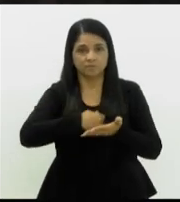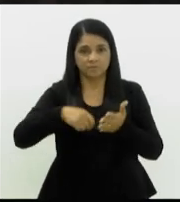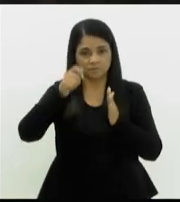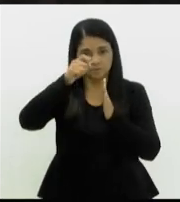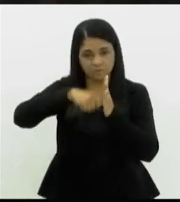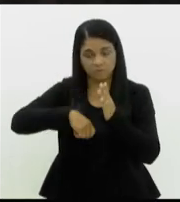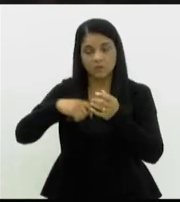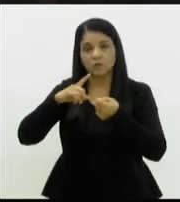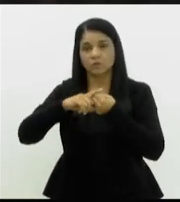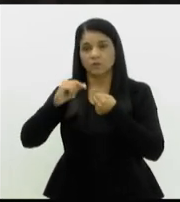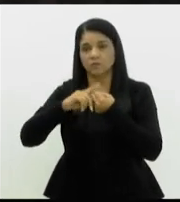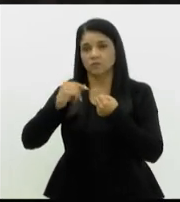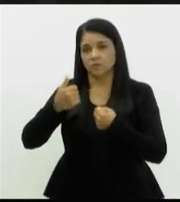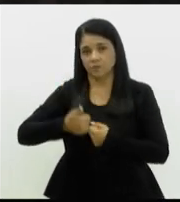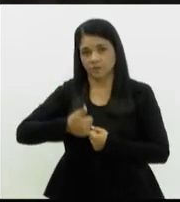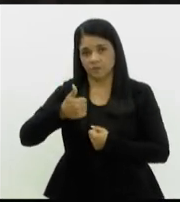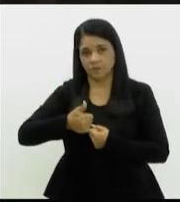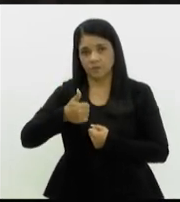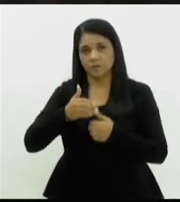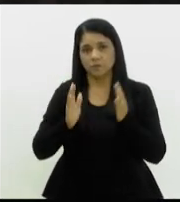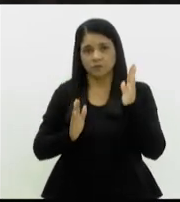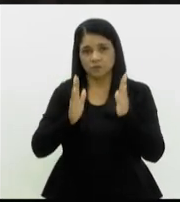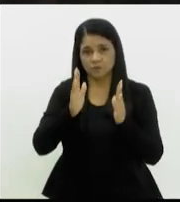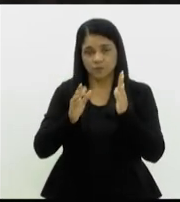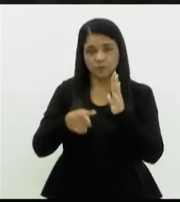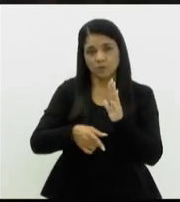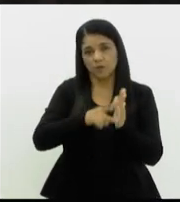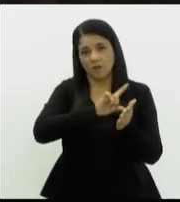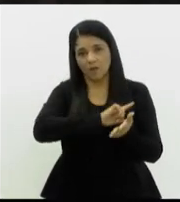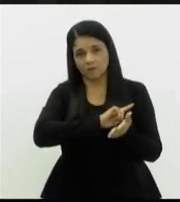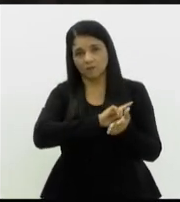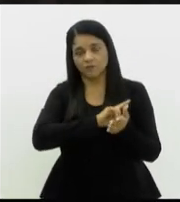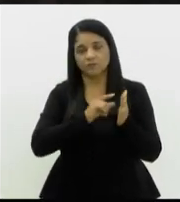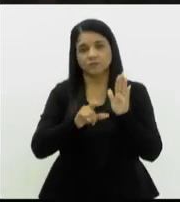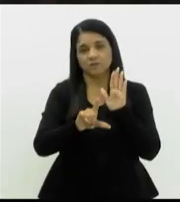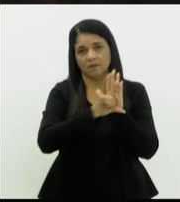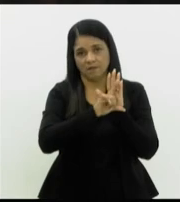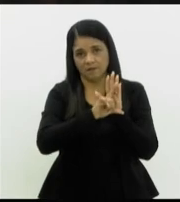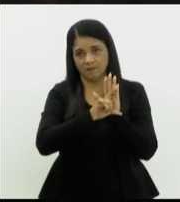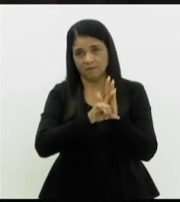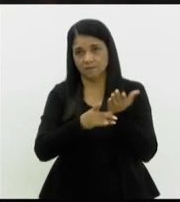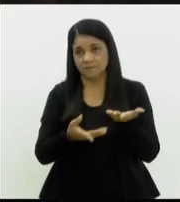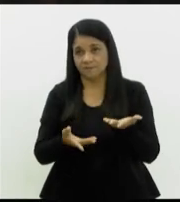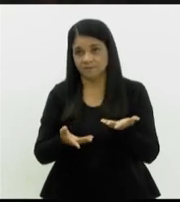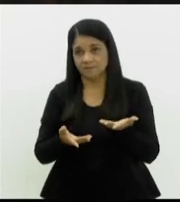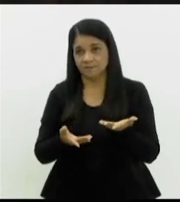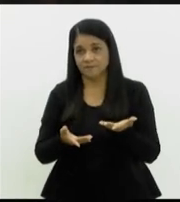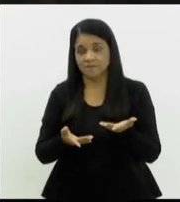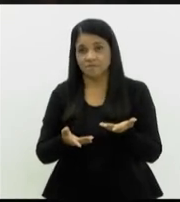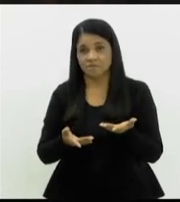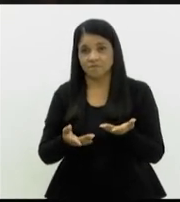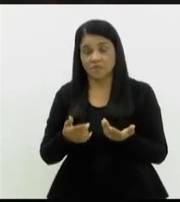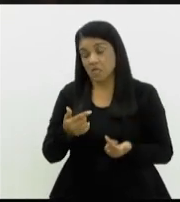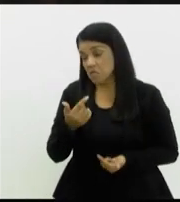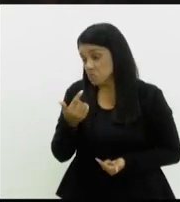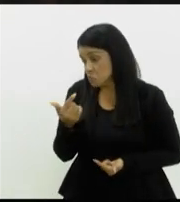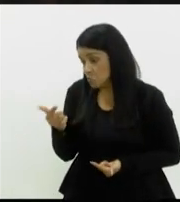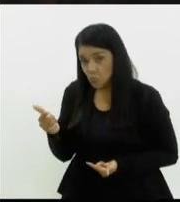artigo 1º, nos períodos anteriores à edição desta lei. Ora, porque se ele não tem